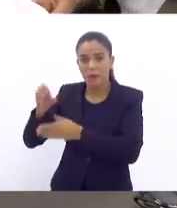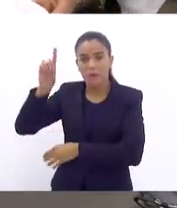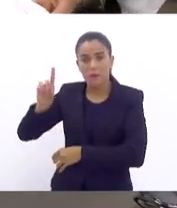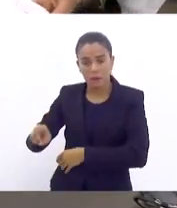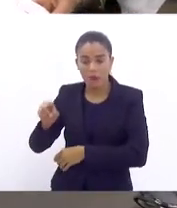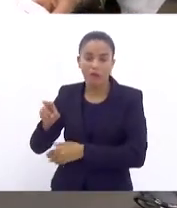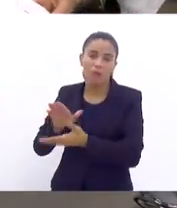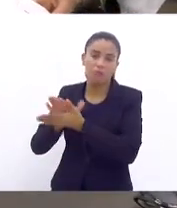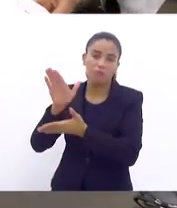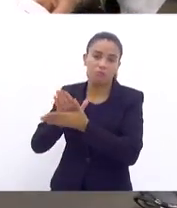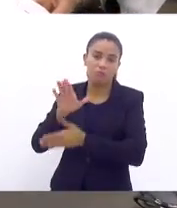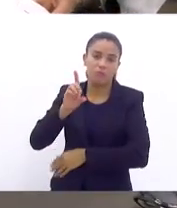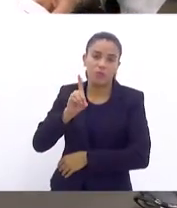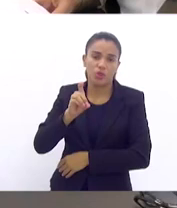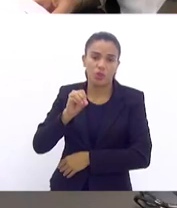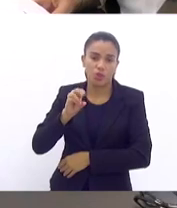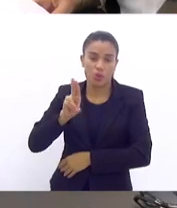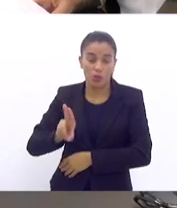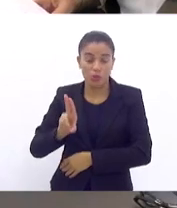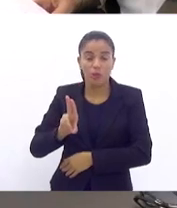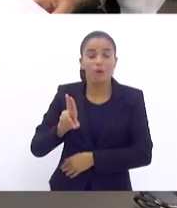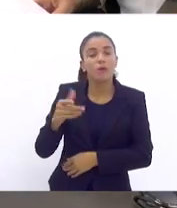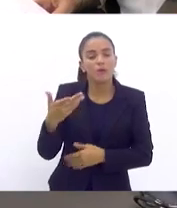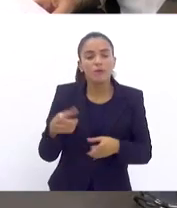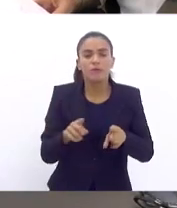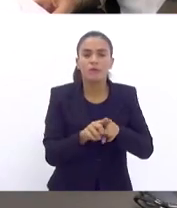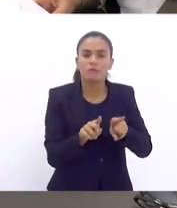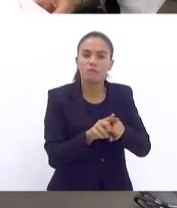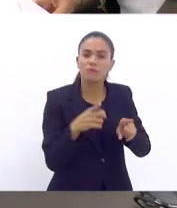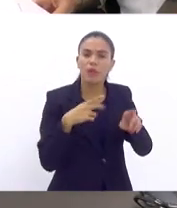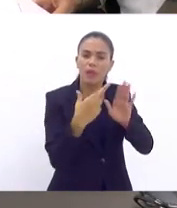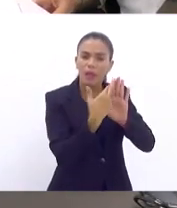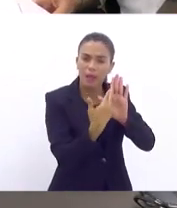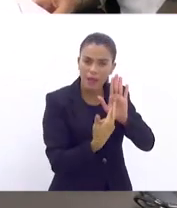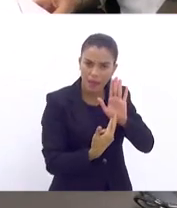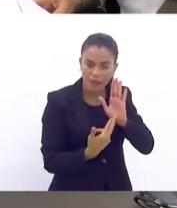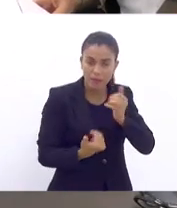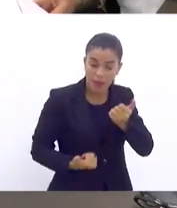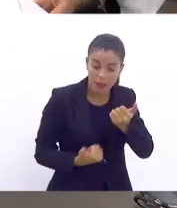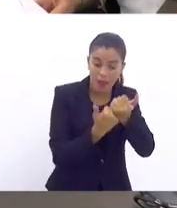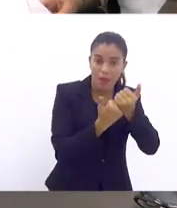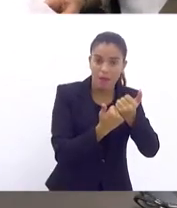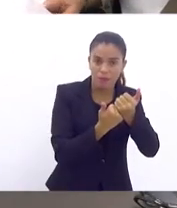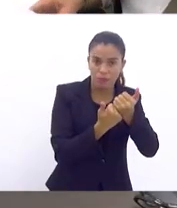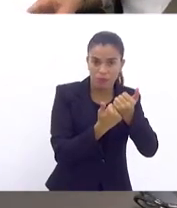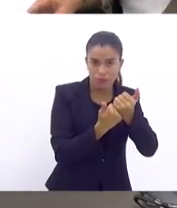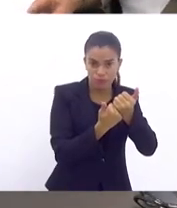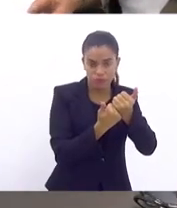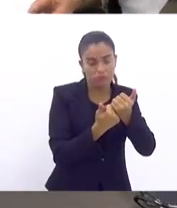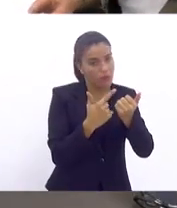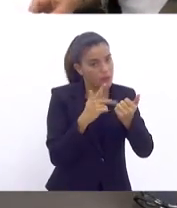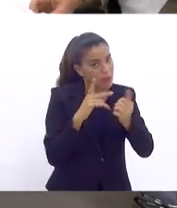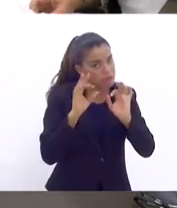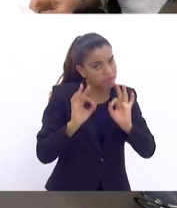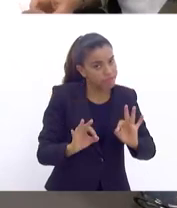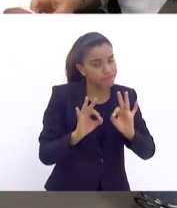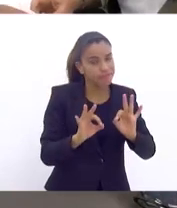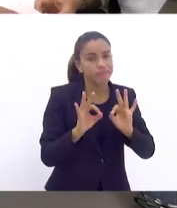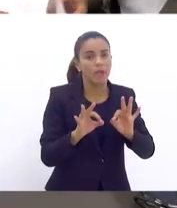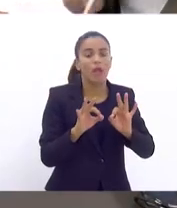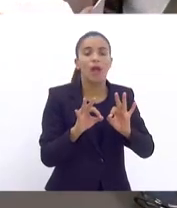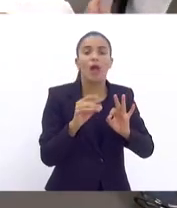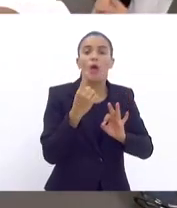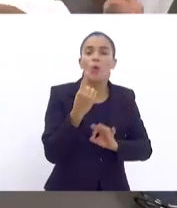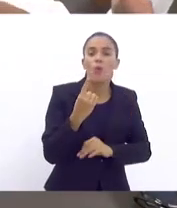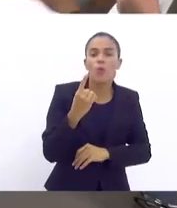publicação Diário Oficial Além disso nós seguimos o regramento de apoiamento não de de embresia na verdade não são um